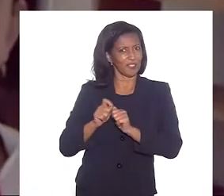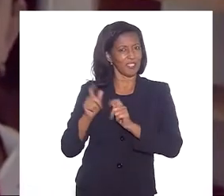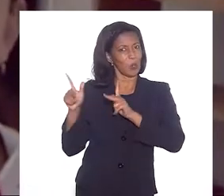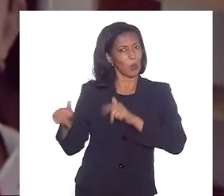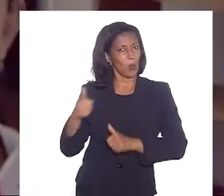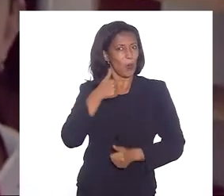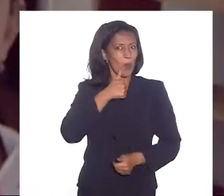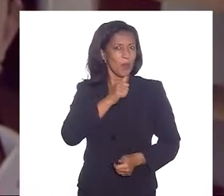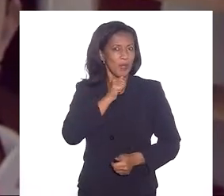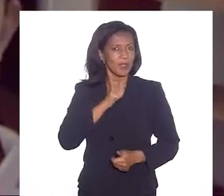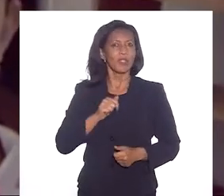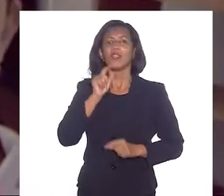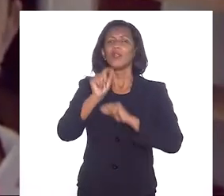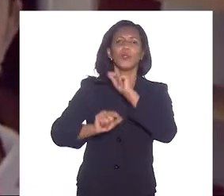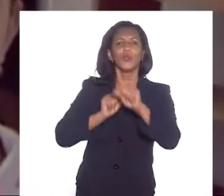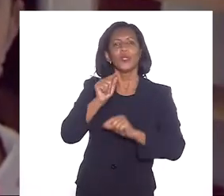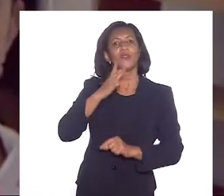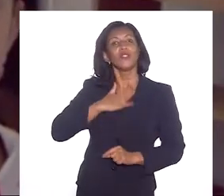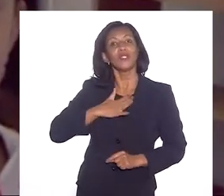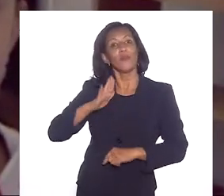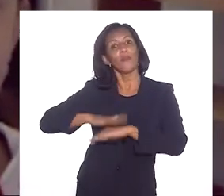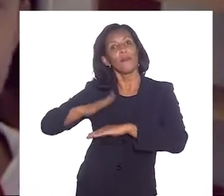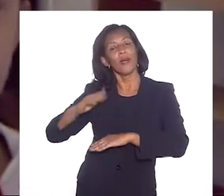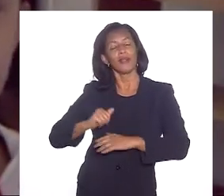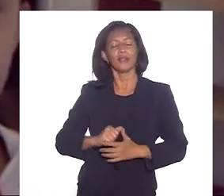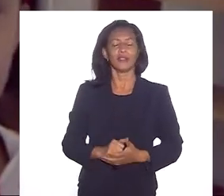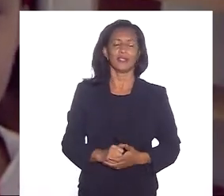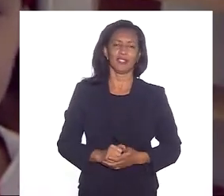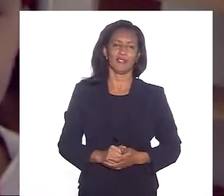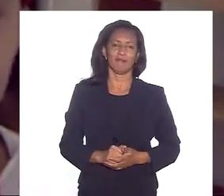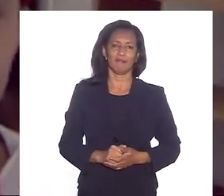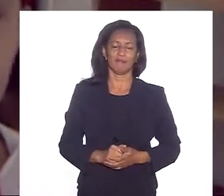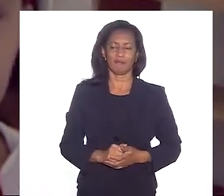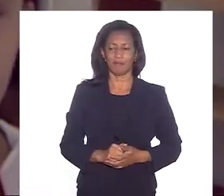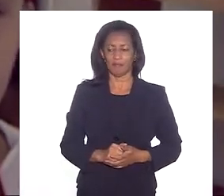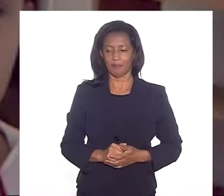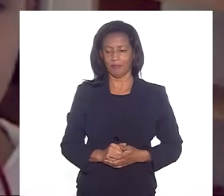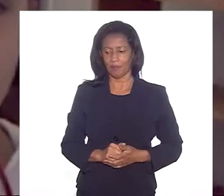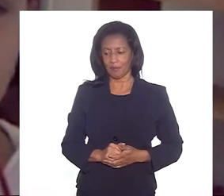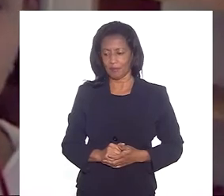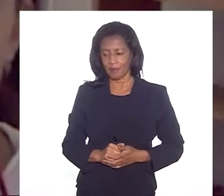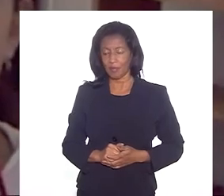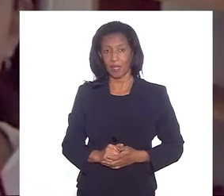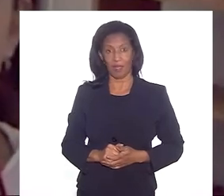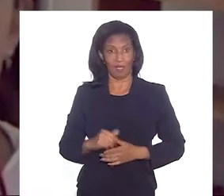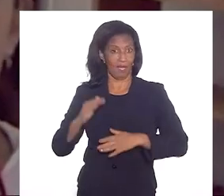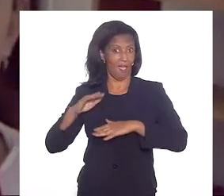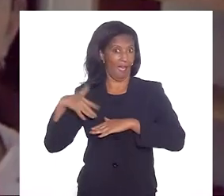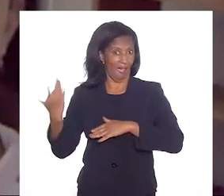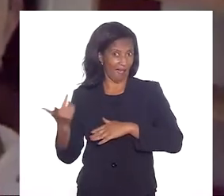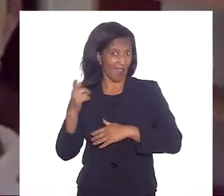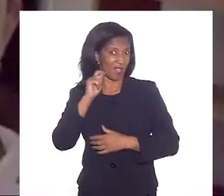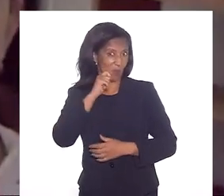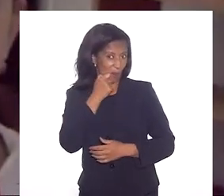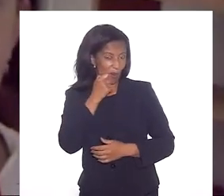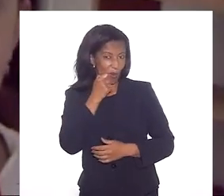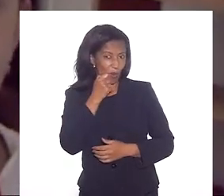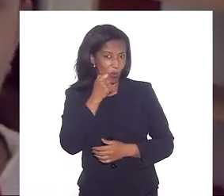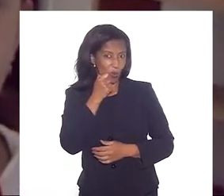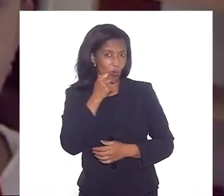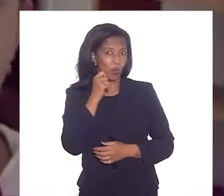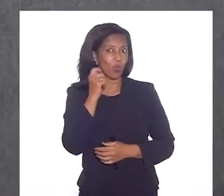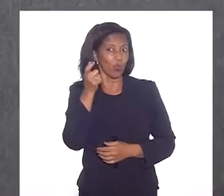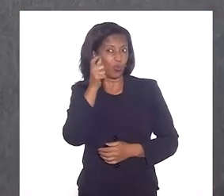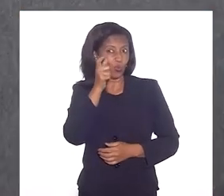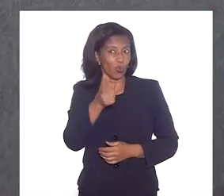Sim. Legal. O que que você gosta mais? Para poder fazer É. O